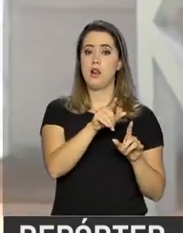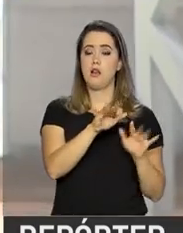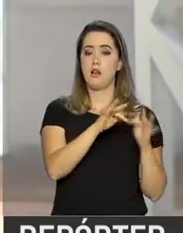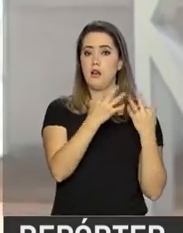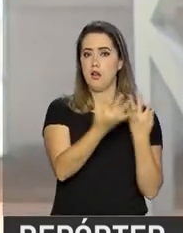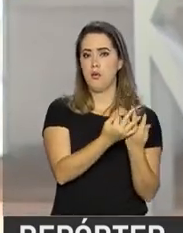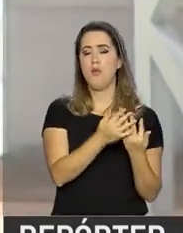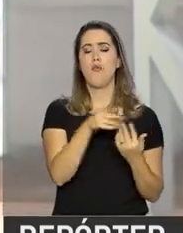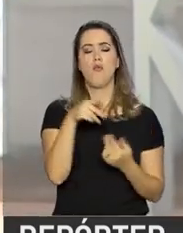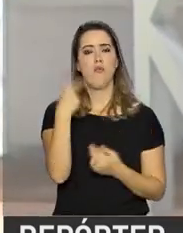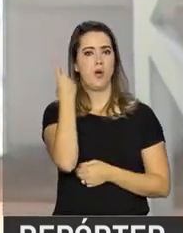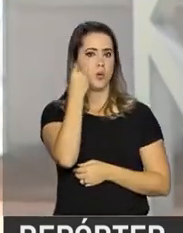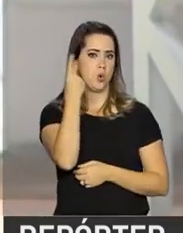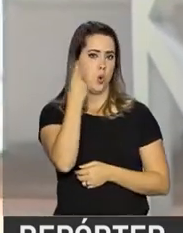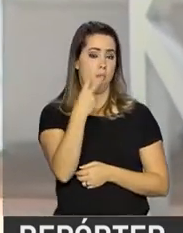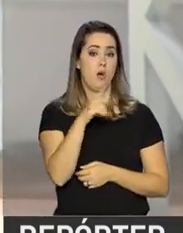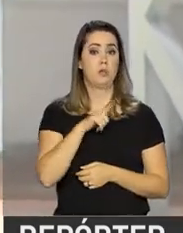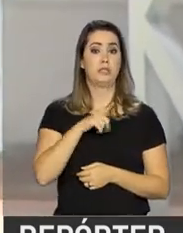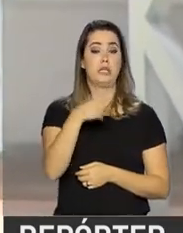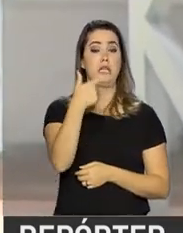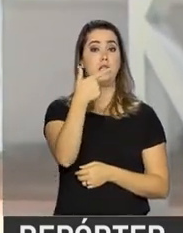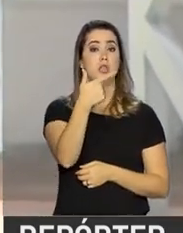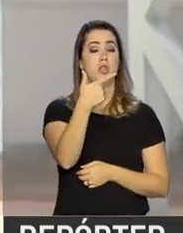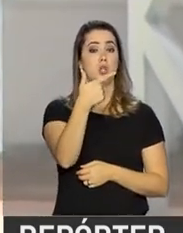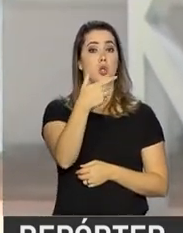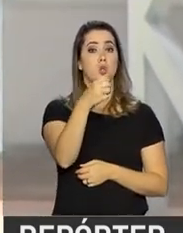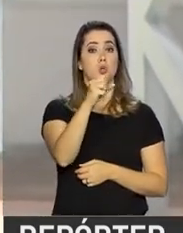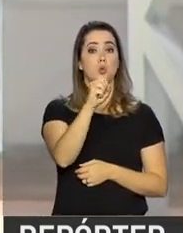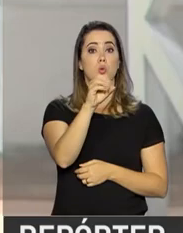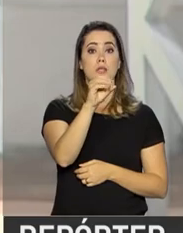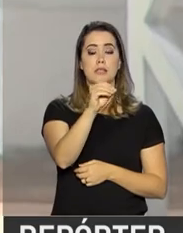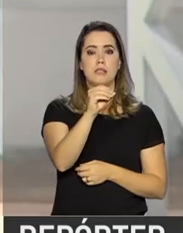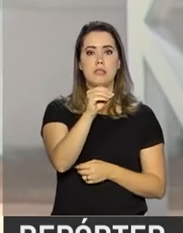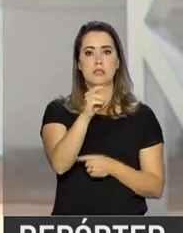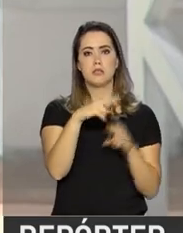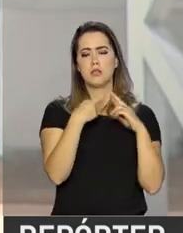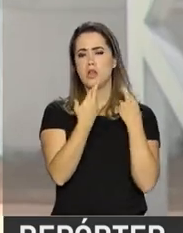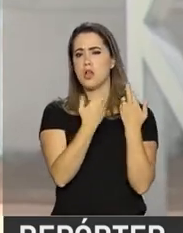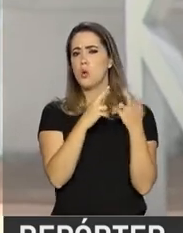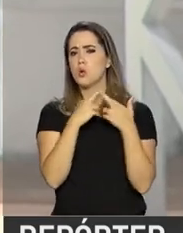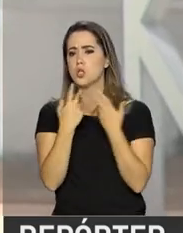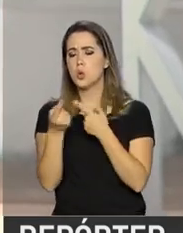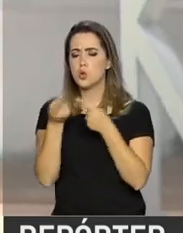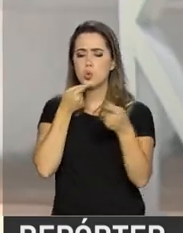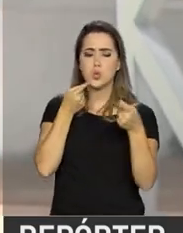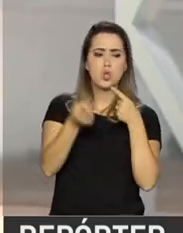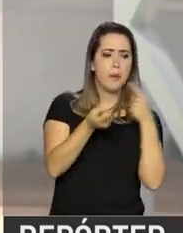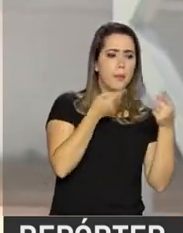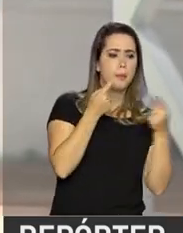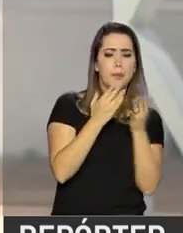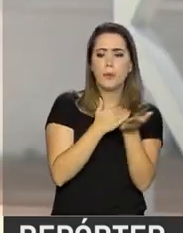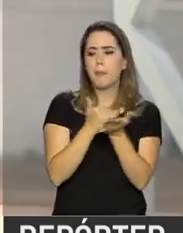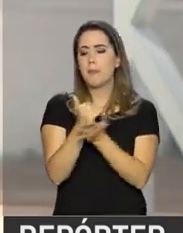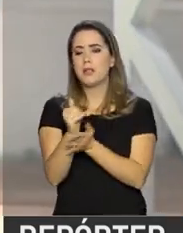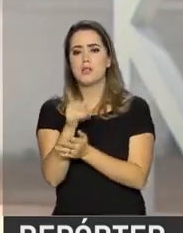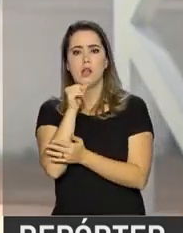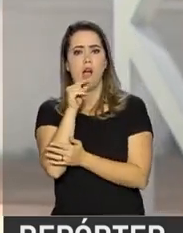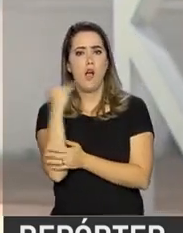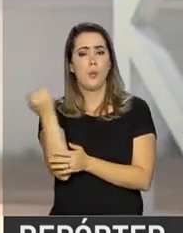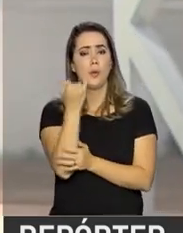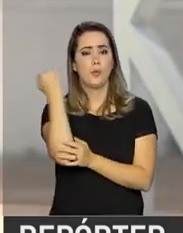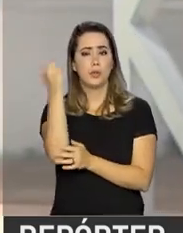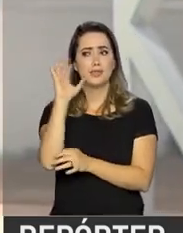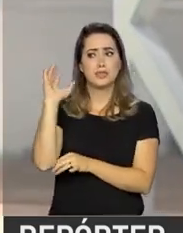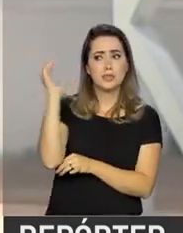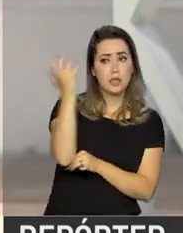sessões que discutiram o tema da água abordando todos os seus aspectos desde o ecossistema a importância da água